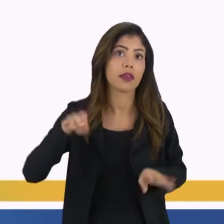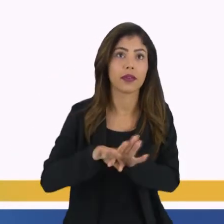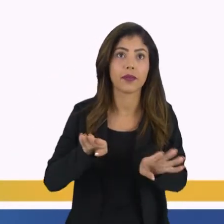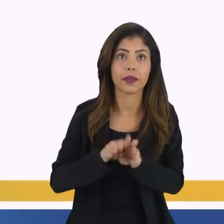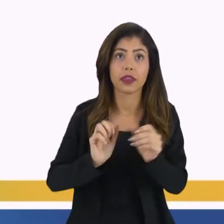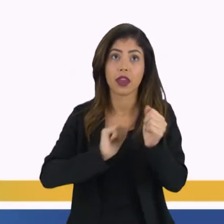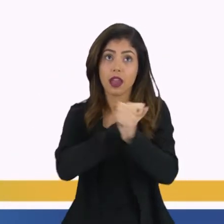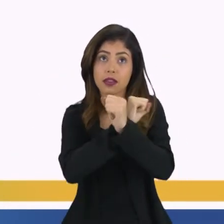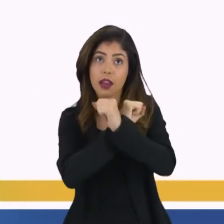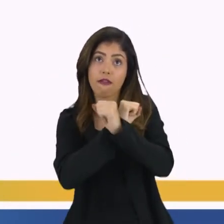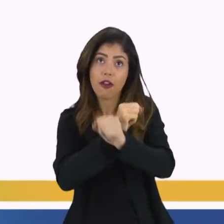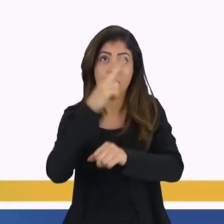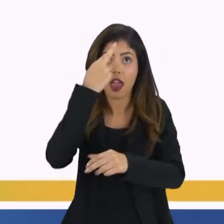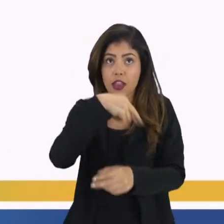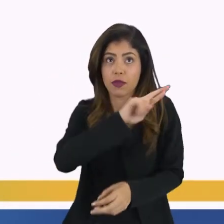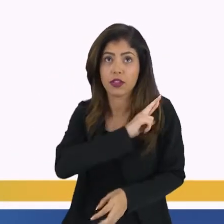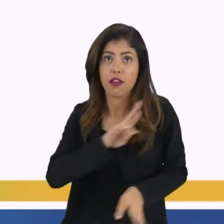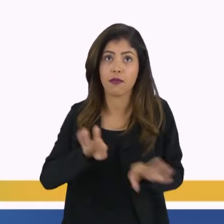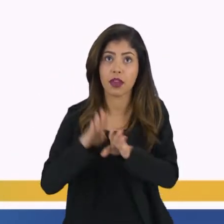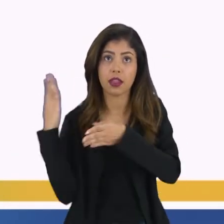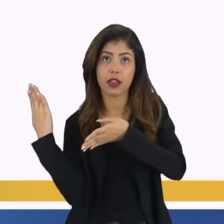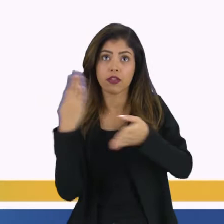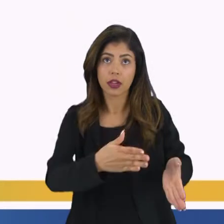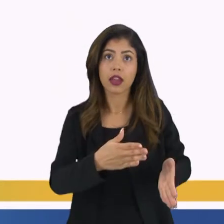A escravidão é responsável